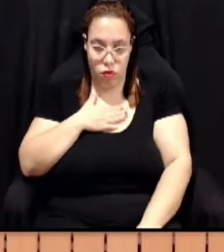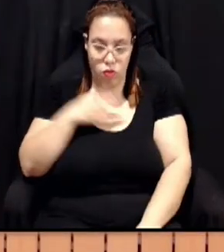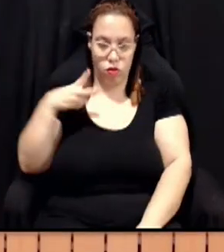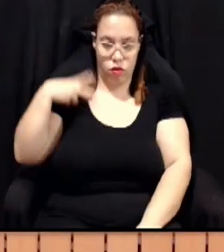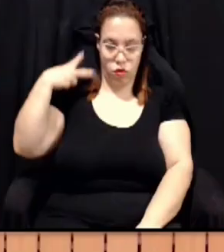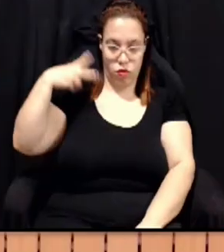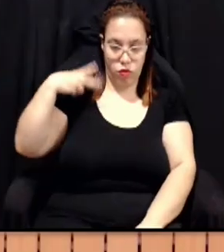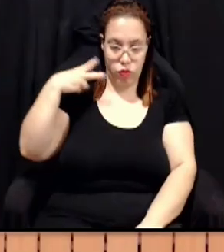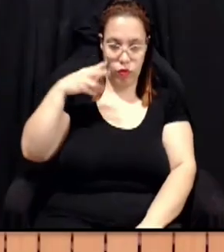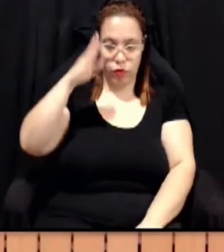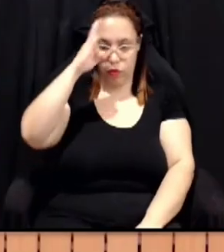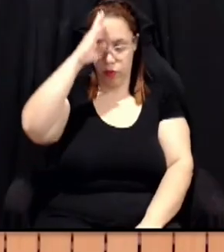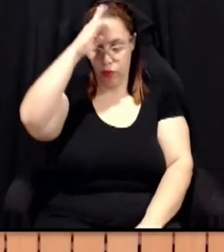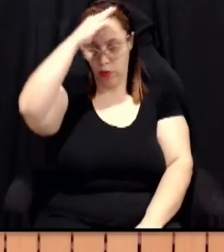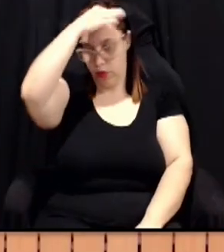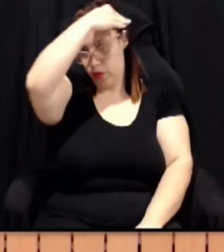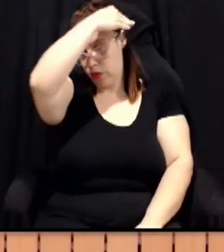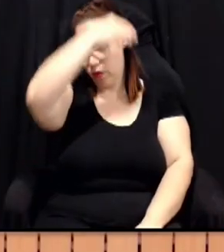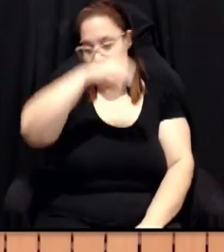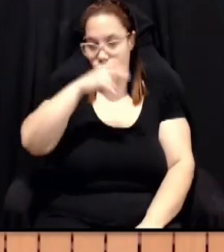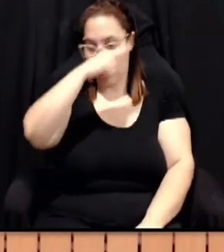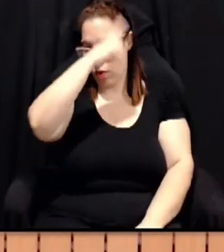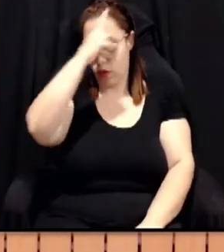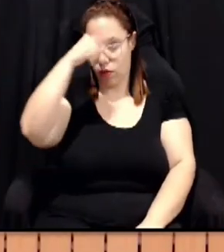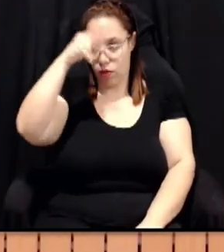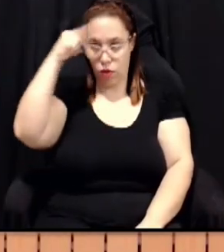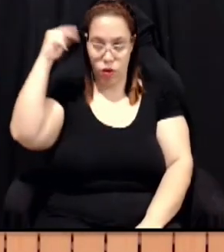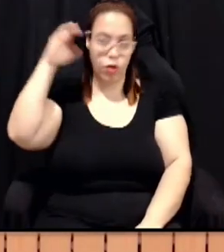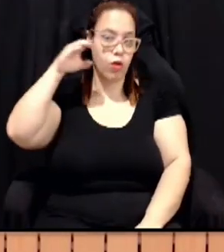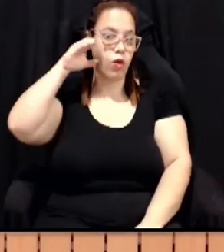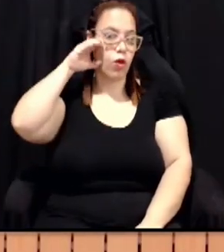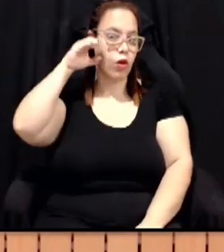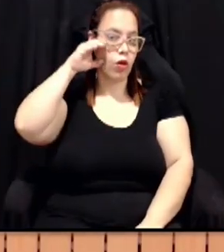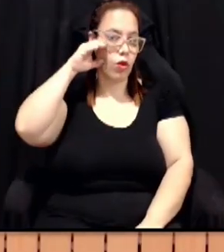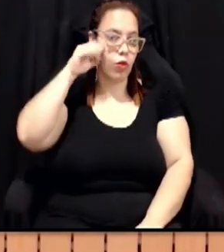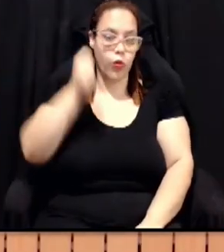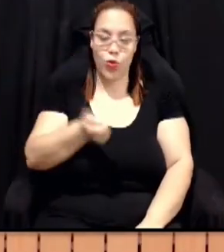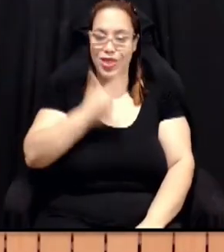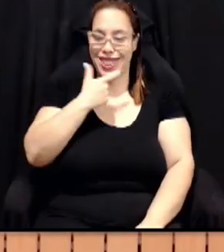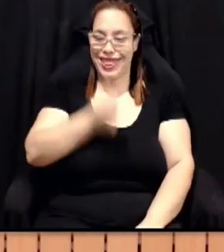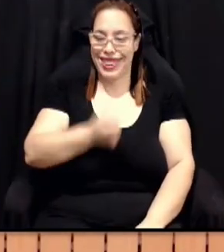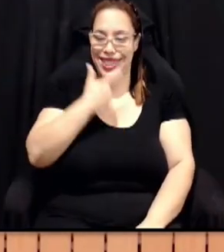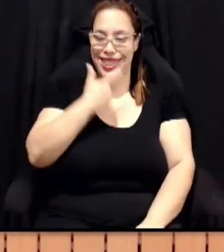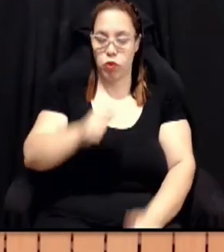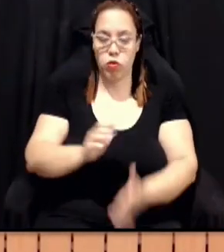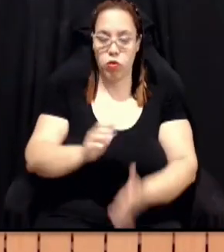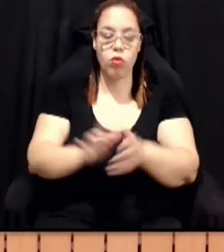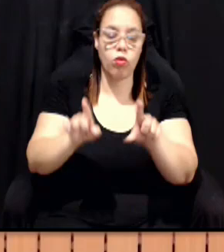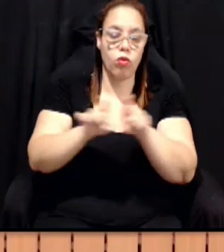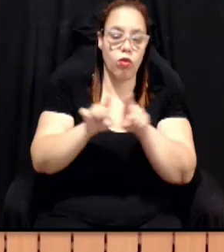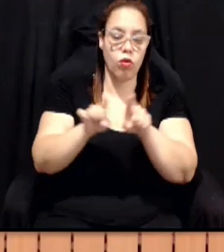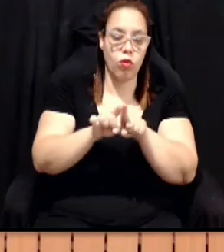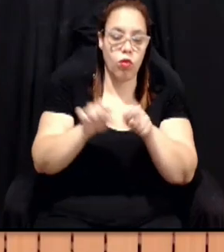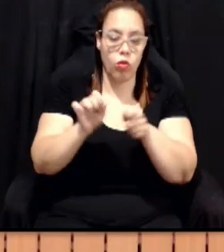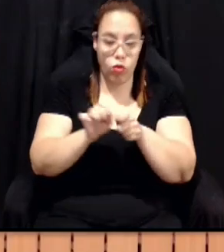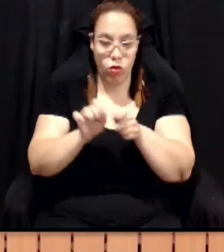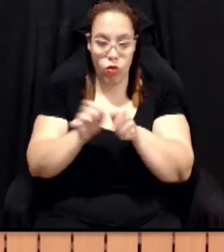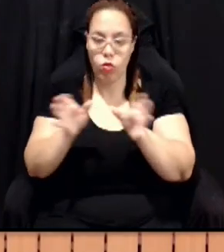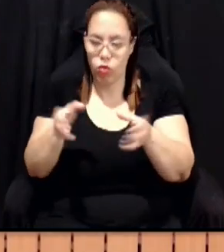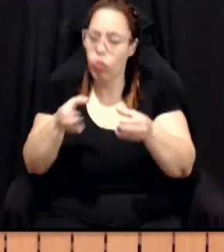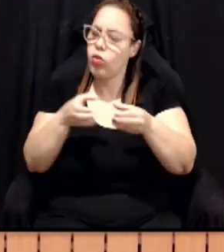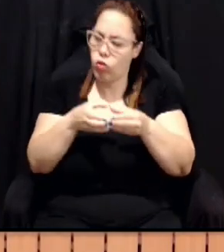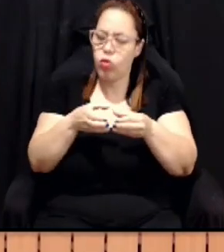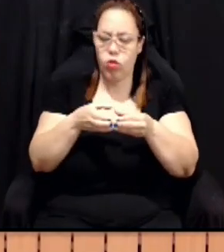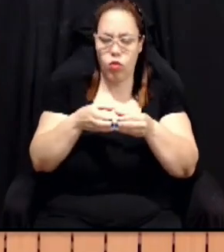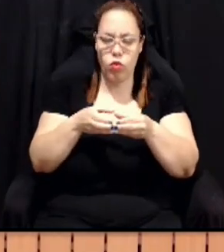Iabico, vereador Nick Schneider, Cirilo e a Fernanda Souto. E também fizemos uma conjunta aí com a